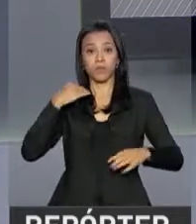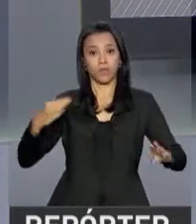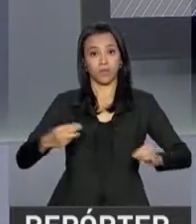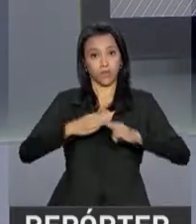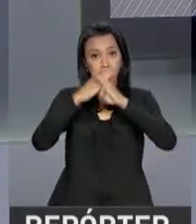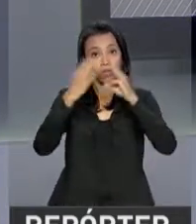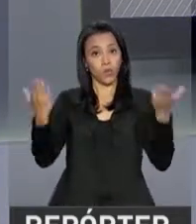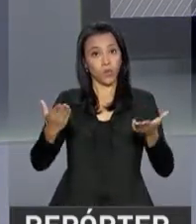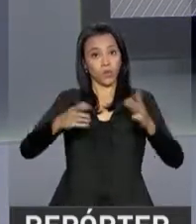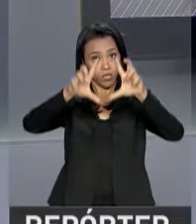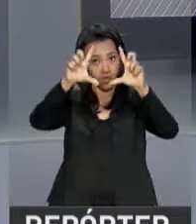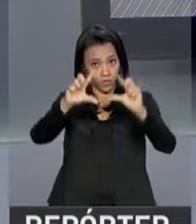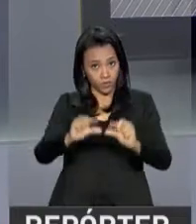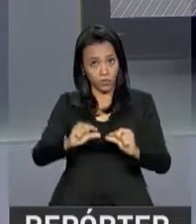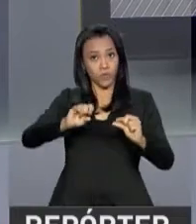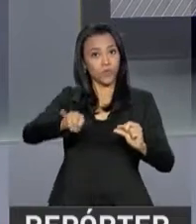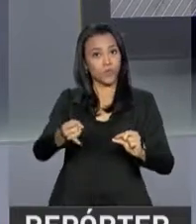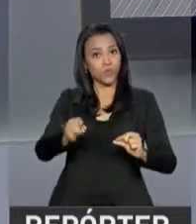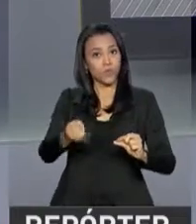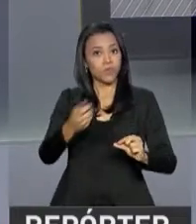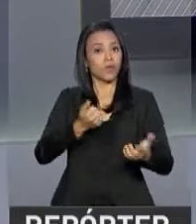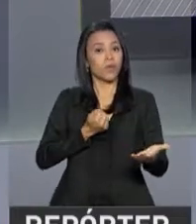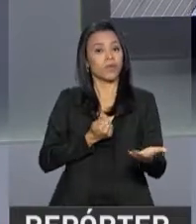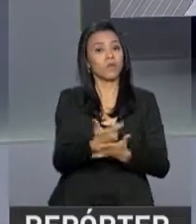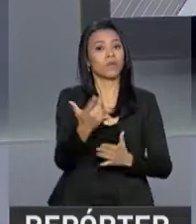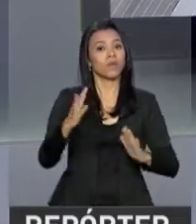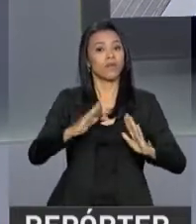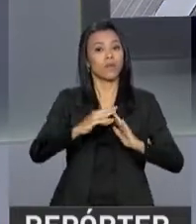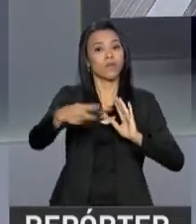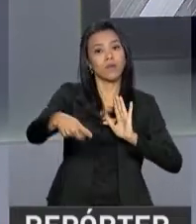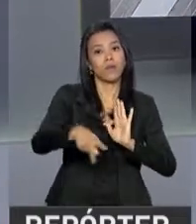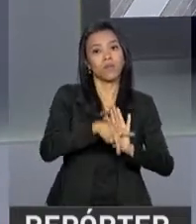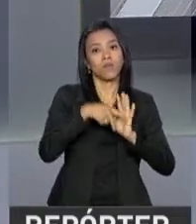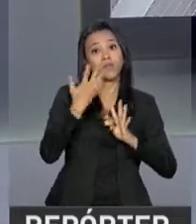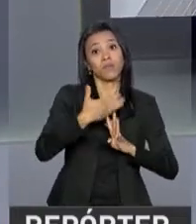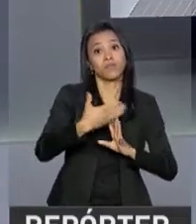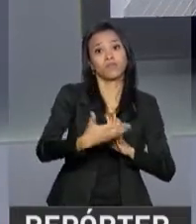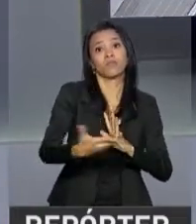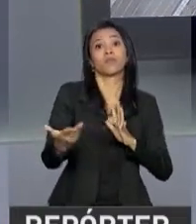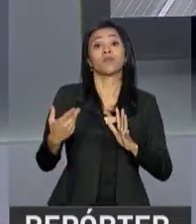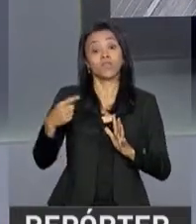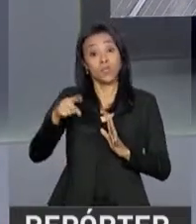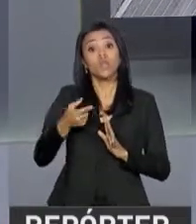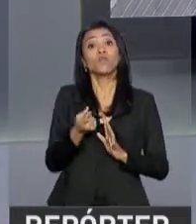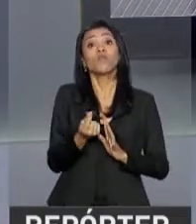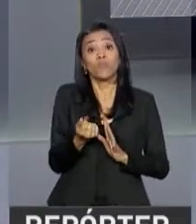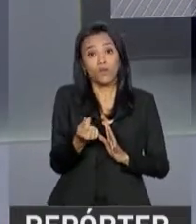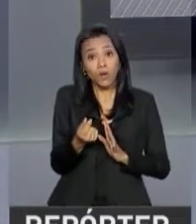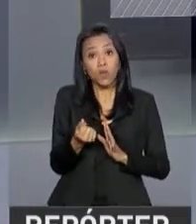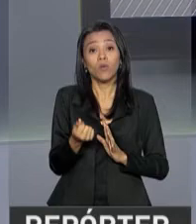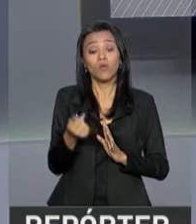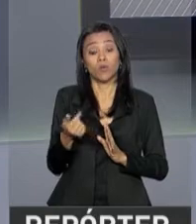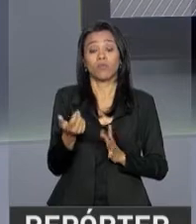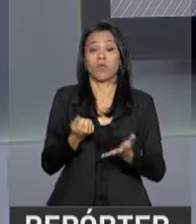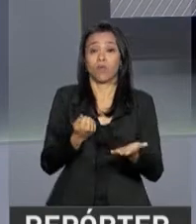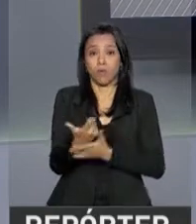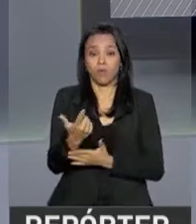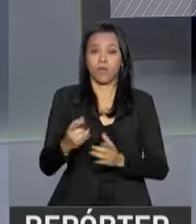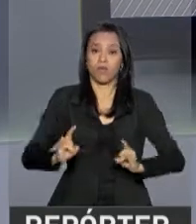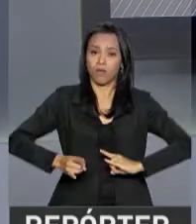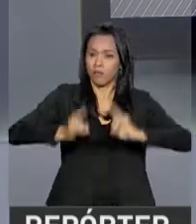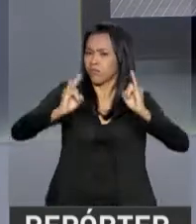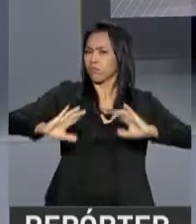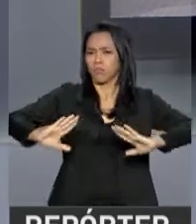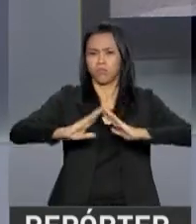dos juros para financiamento da casa própria o aumento do valor a ser financiado para compra de imóvel usado nós vamos